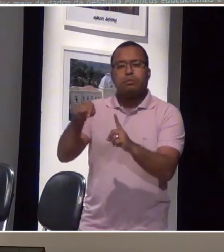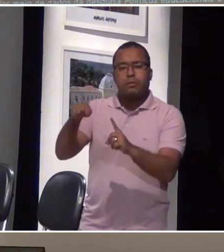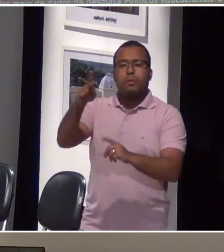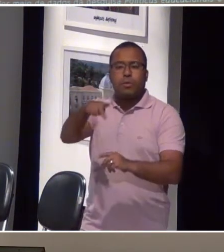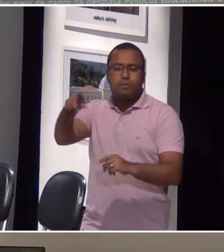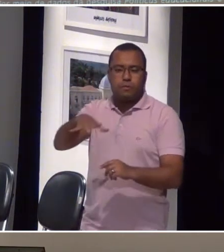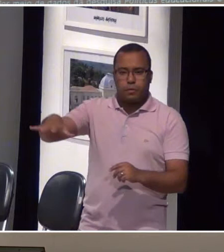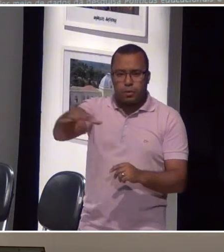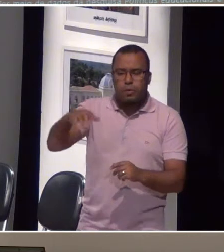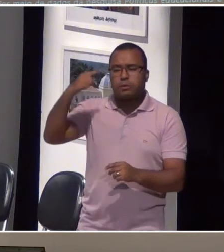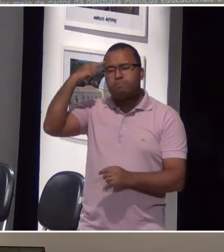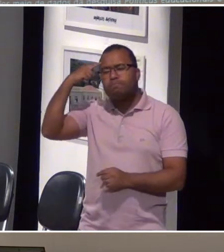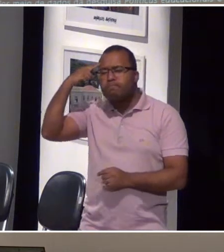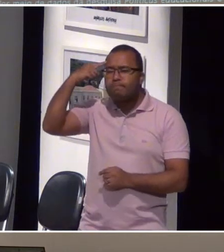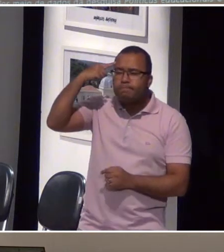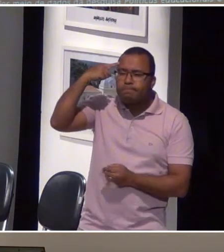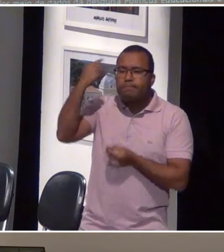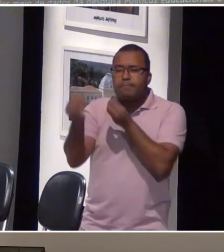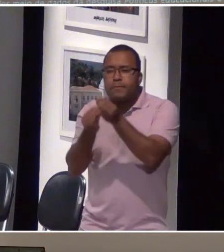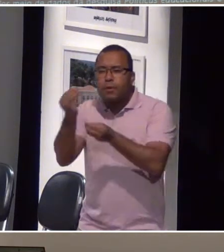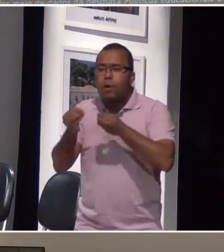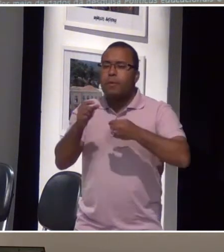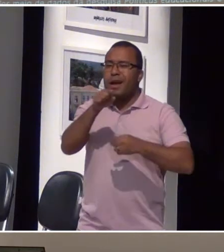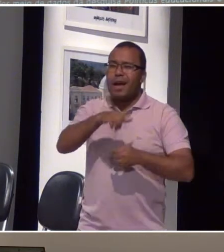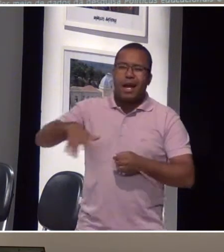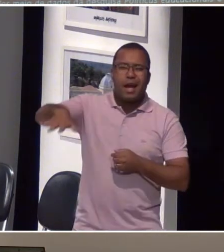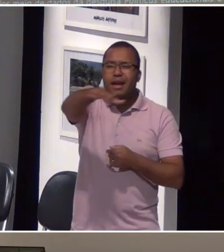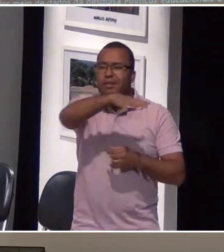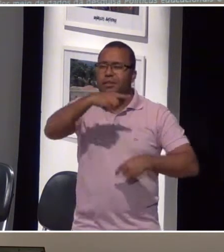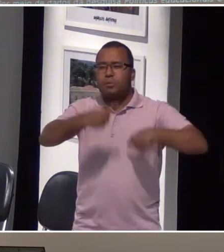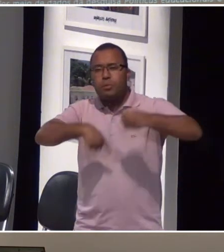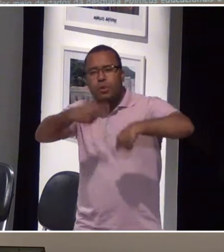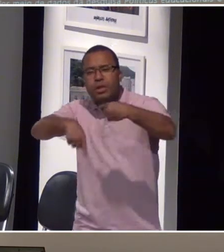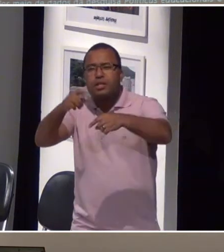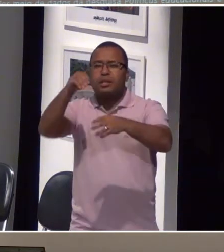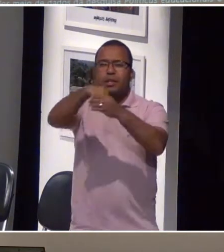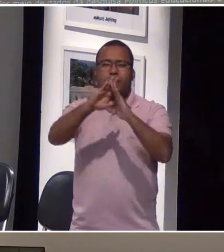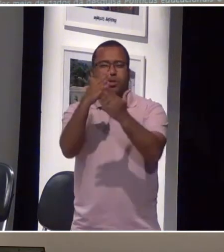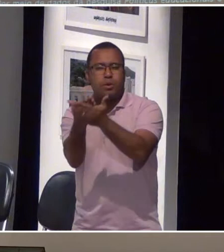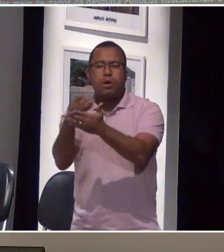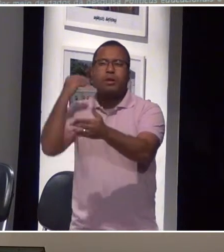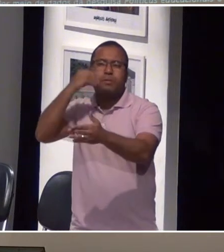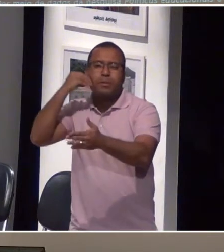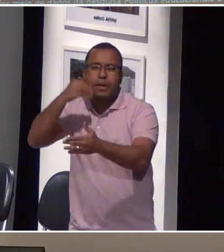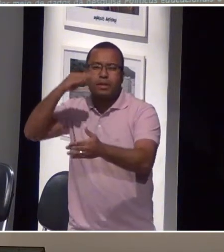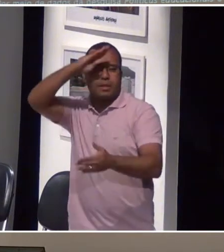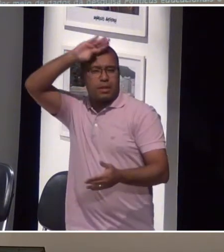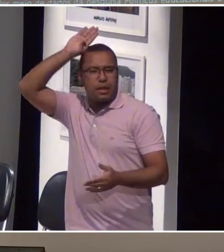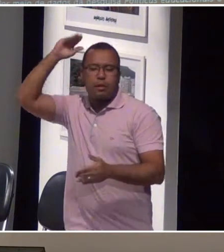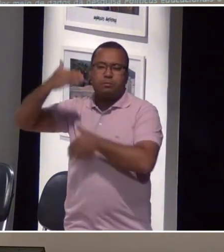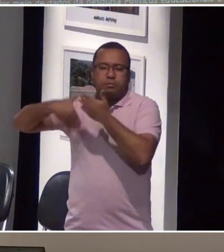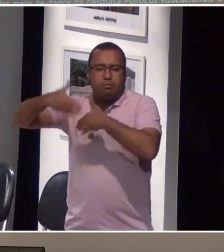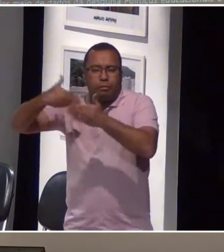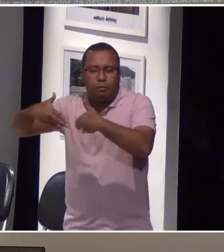professores, entender um pouco dos efeitos dessas políticas nas escolas, na formação, nas experiências